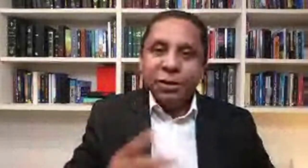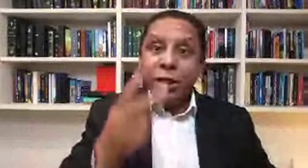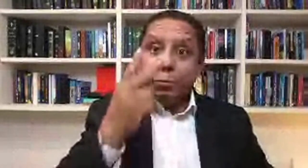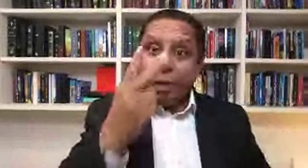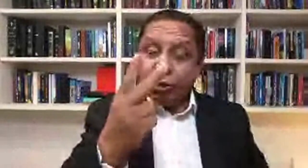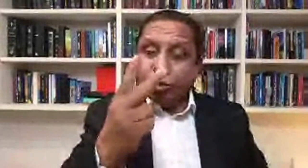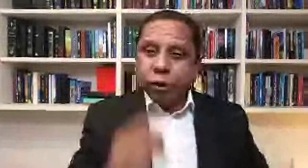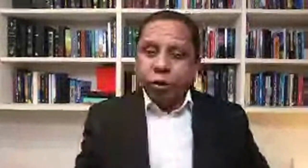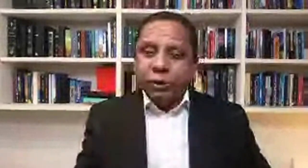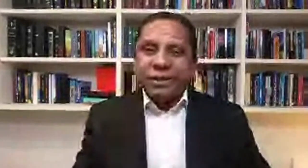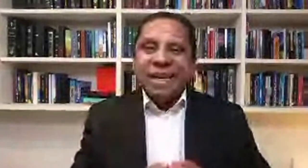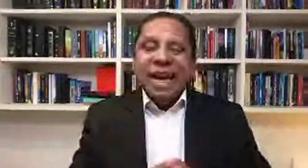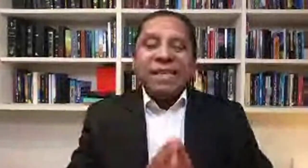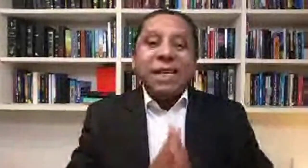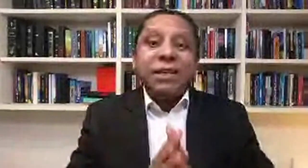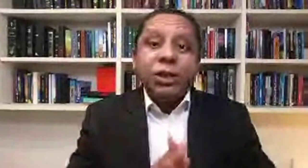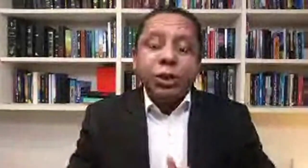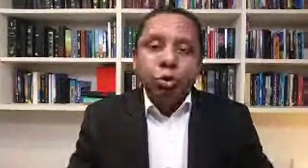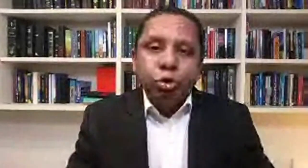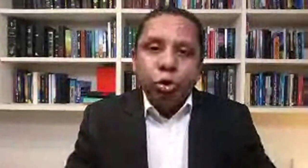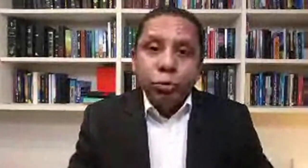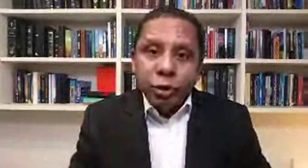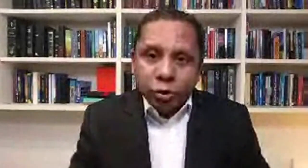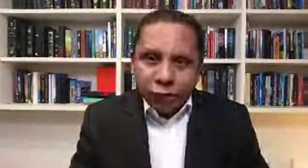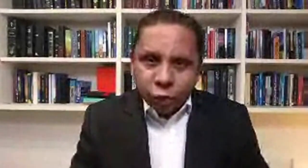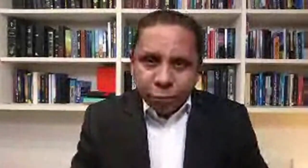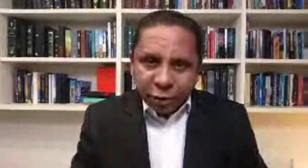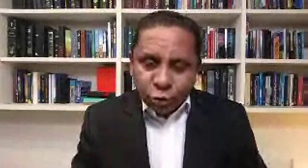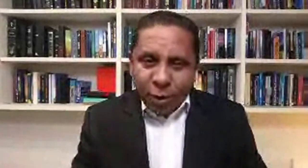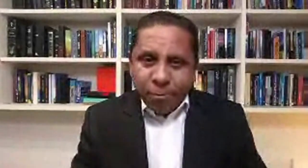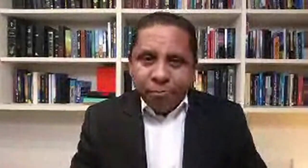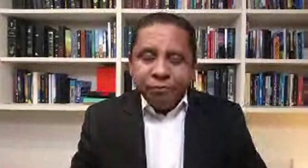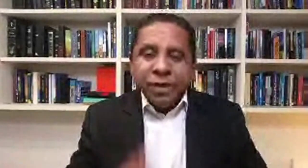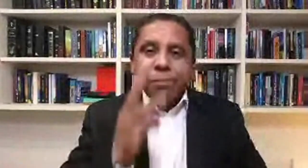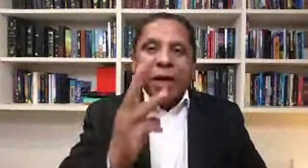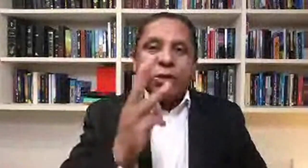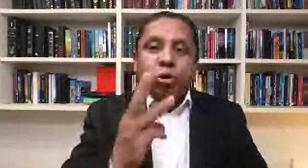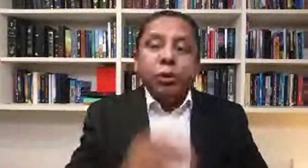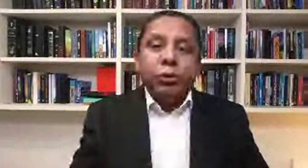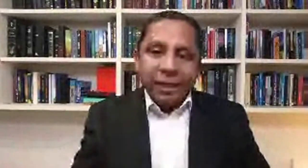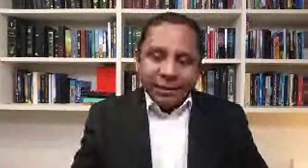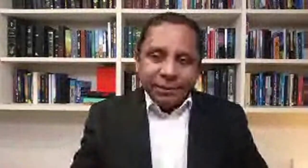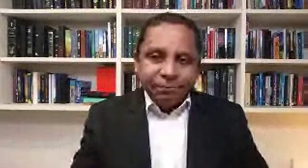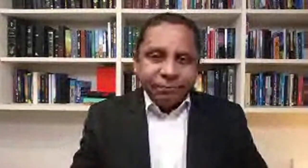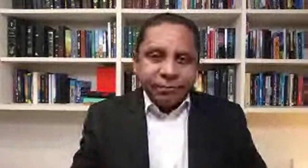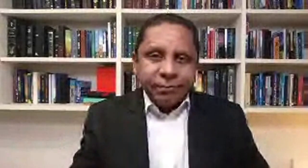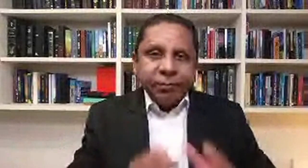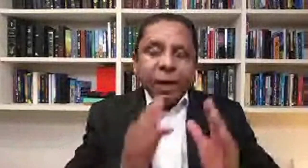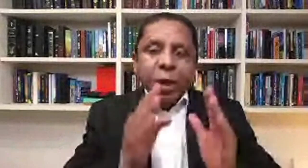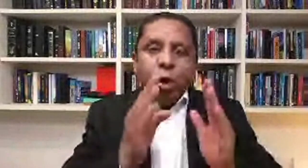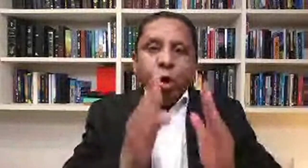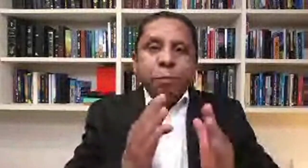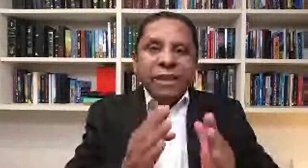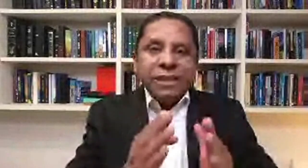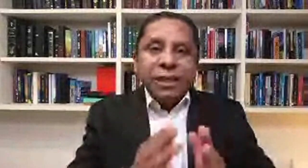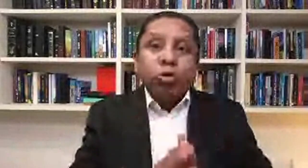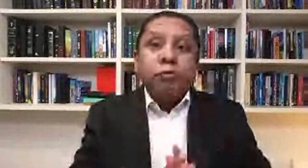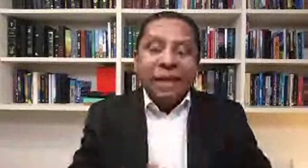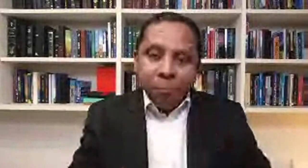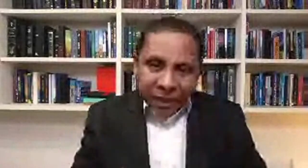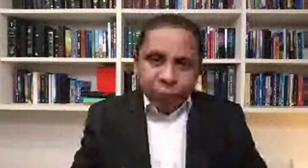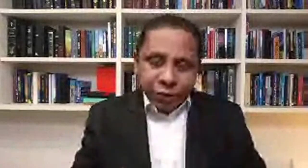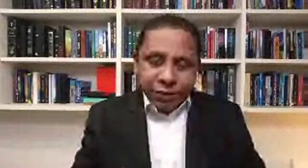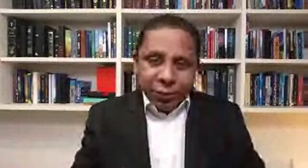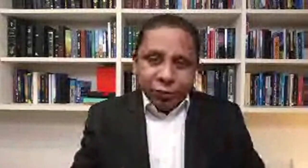fazendo. Passo número 2, aceitar Jesus como seu salvador pessoal. Passo número 3, obedecer